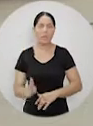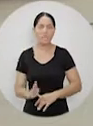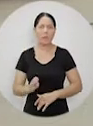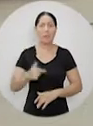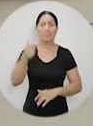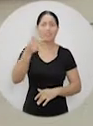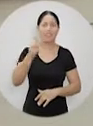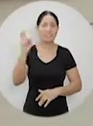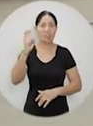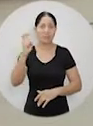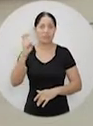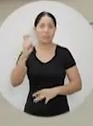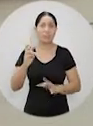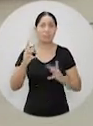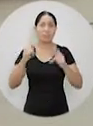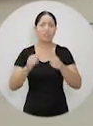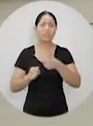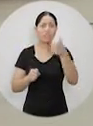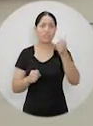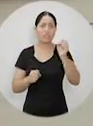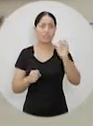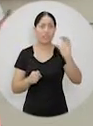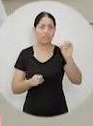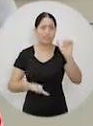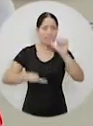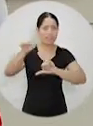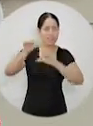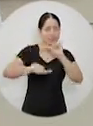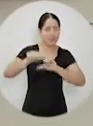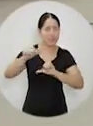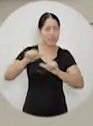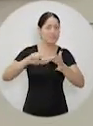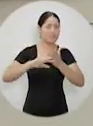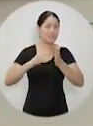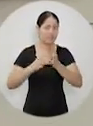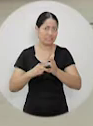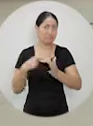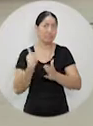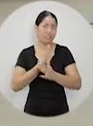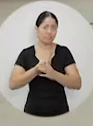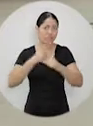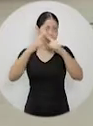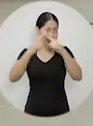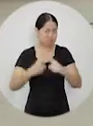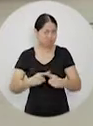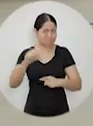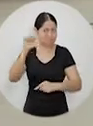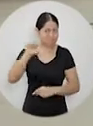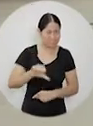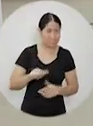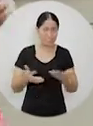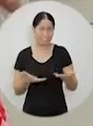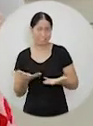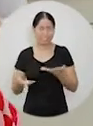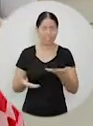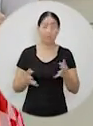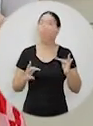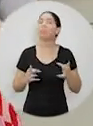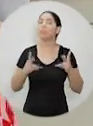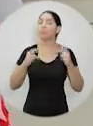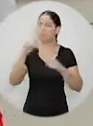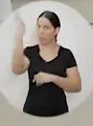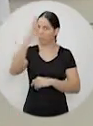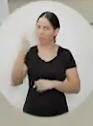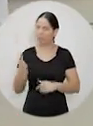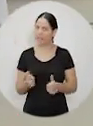a 105ª posição de 180 países analisados, ou seja, nós não estamos bem colocados. O Brasil